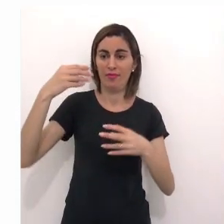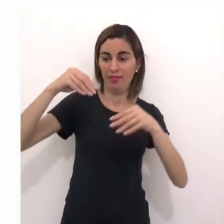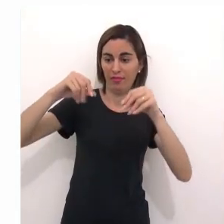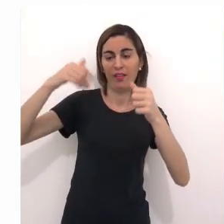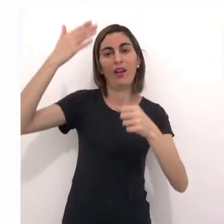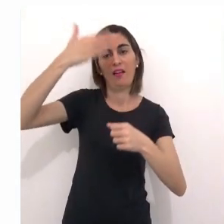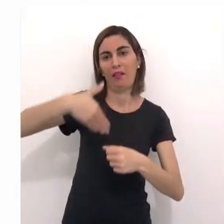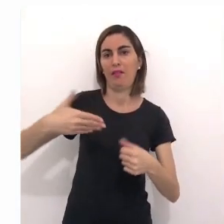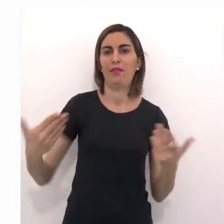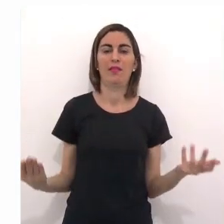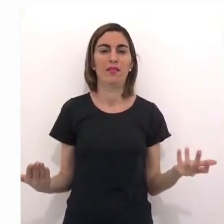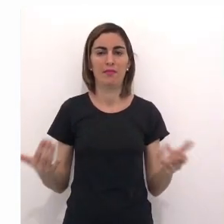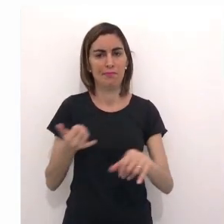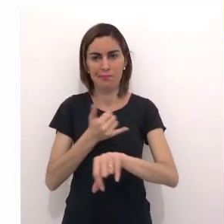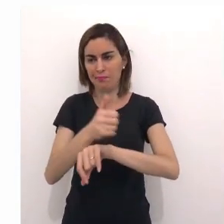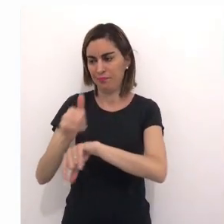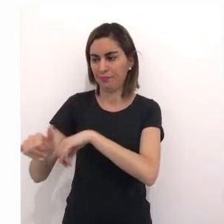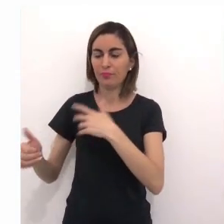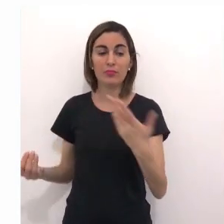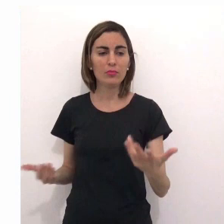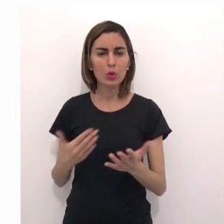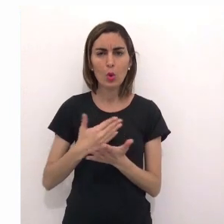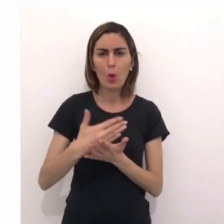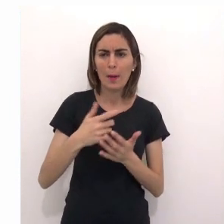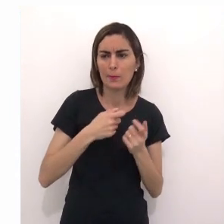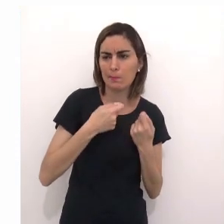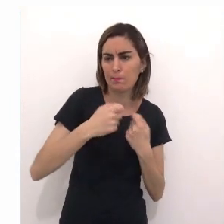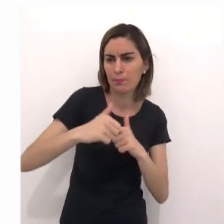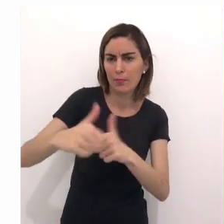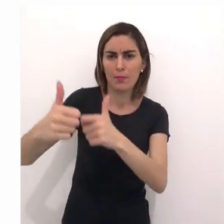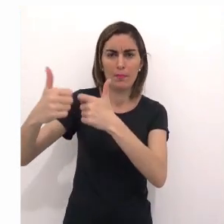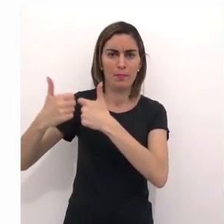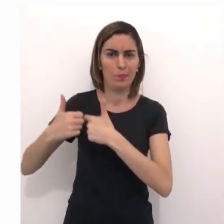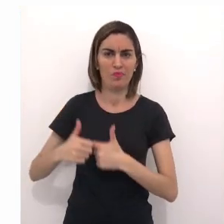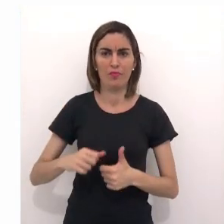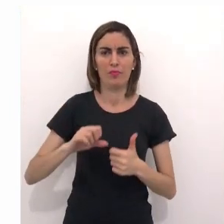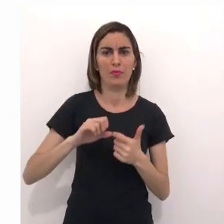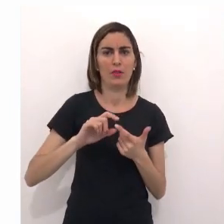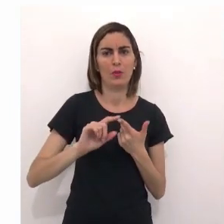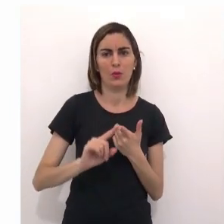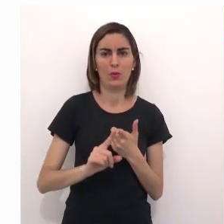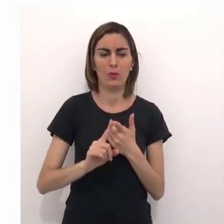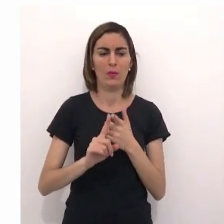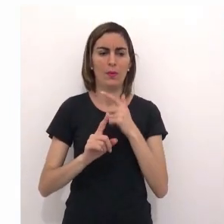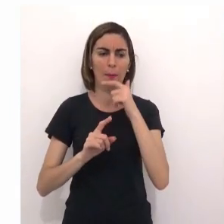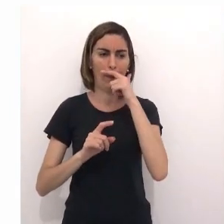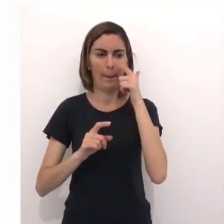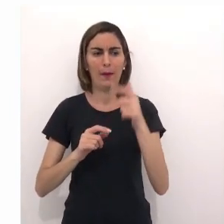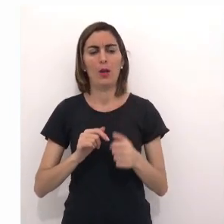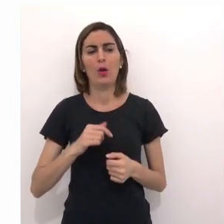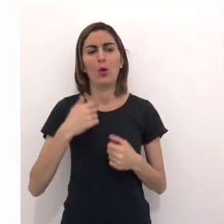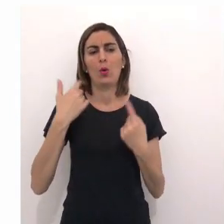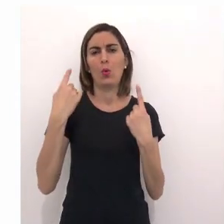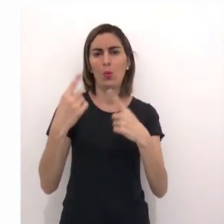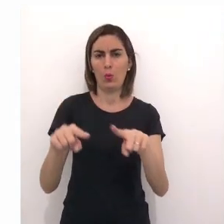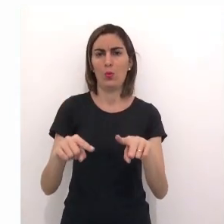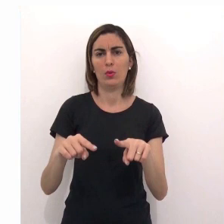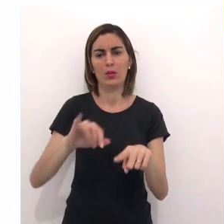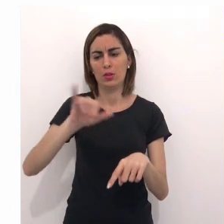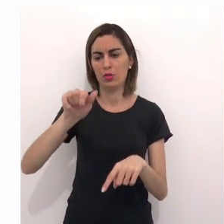aí começam a perseguição do Santo Ofício de Lisboa contra